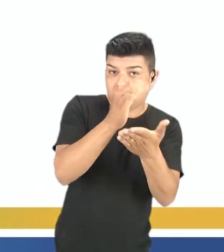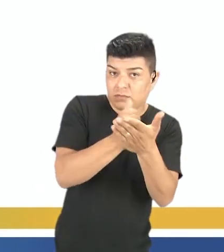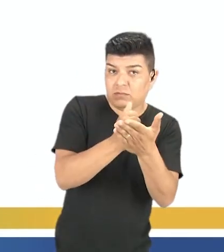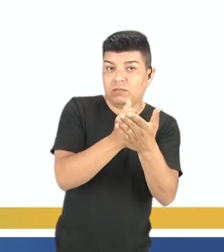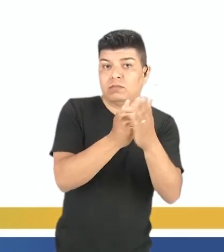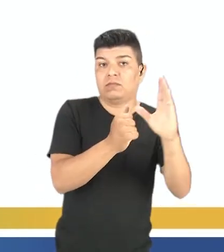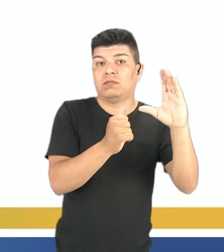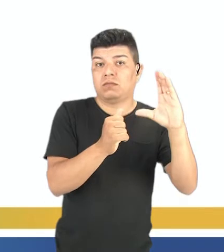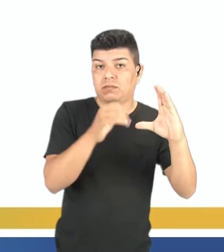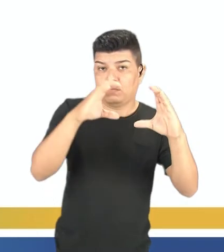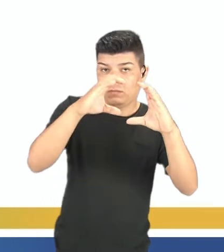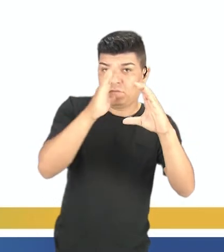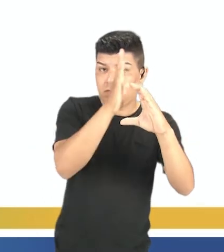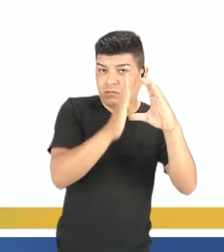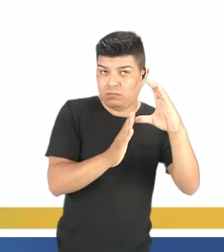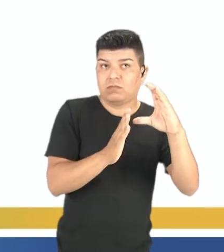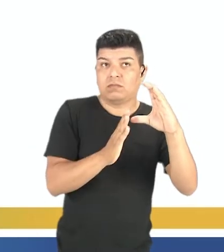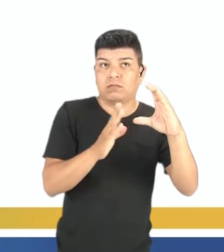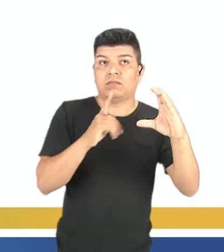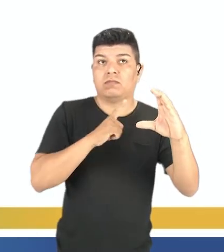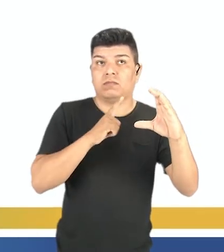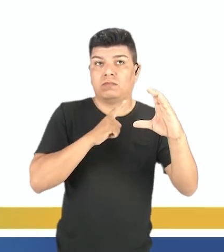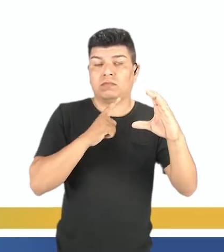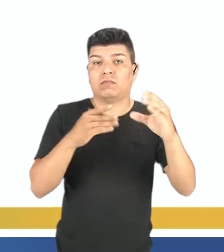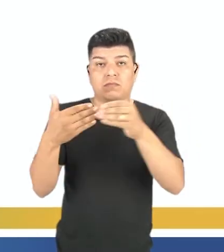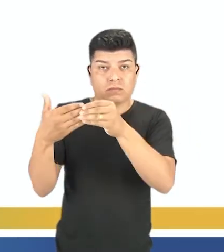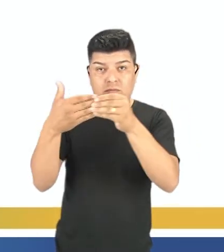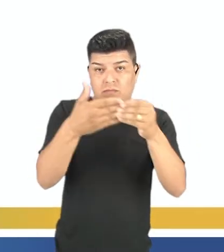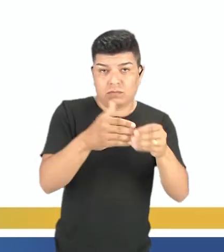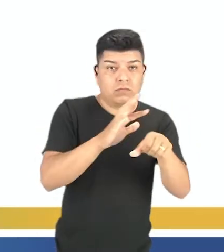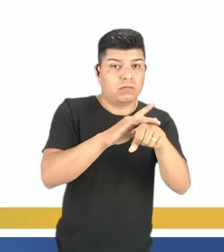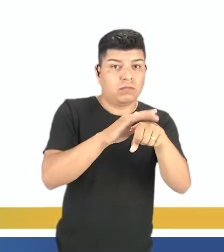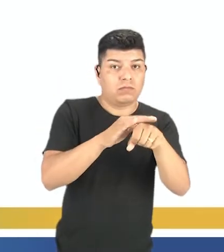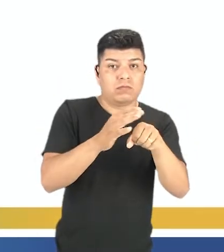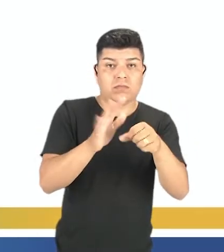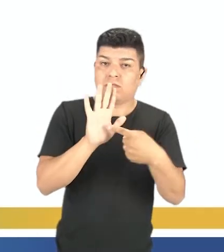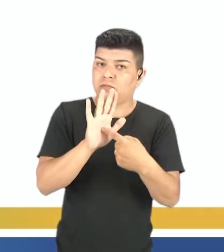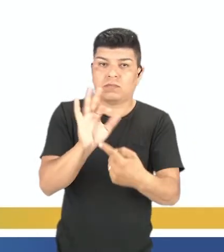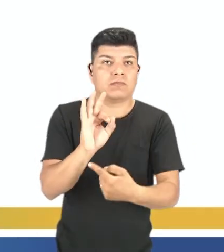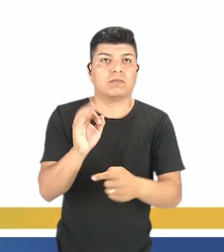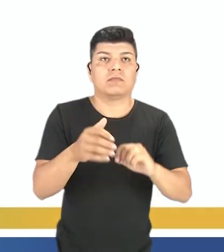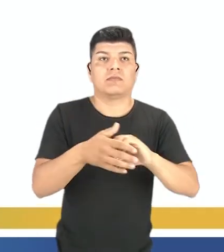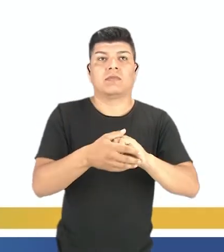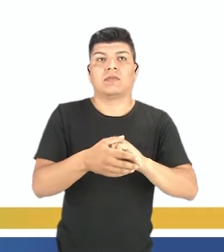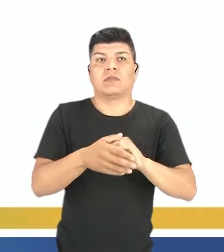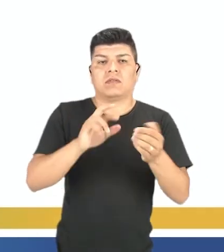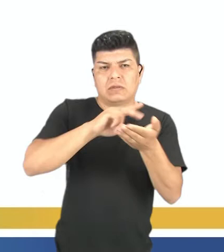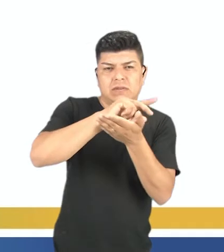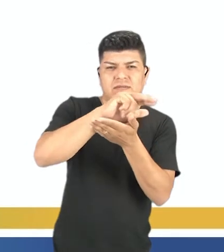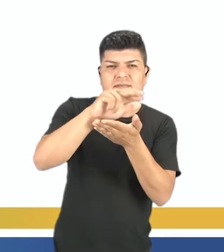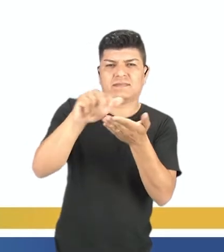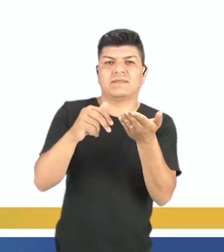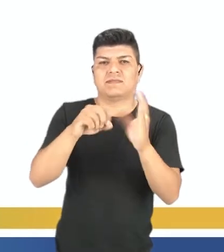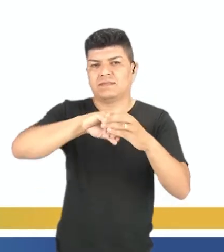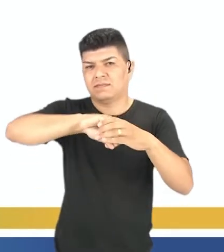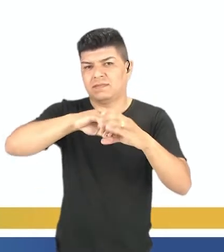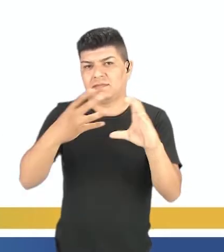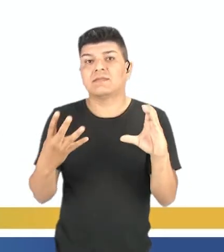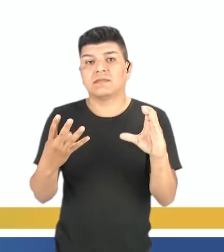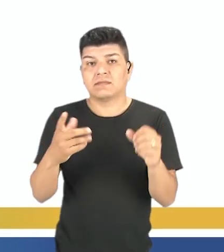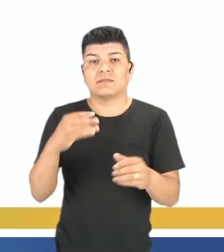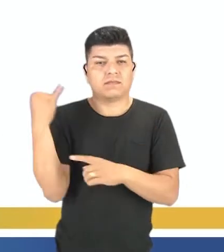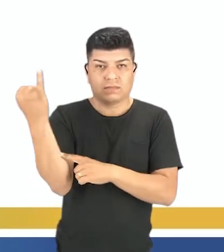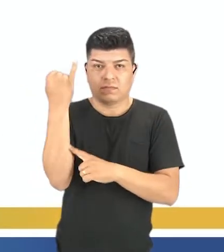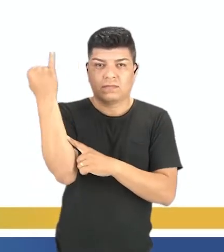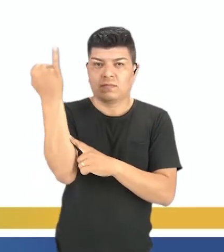dividido, eu tenho uma heterozigose, ou seja, eu porto a doença, mas não se manifesta. Então, todas essas características aqui